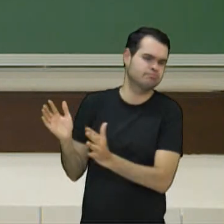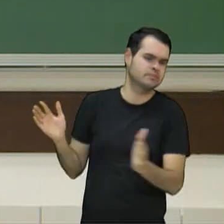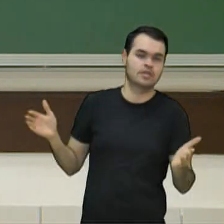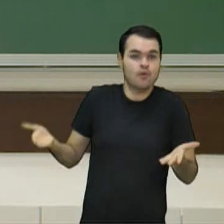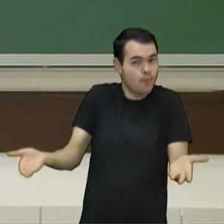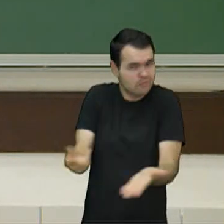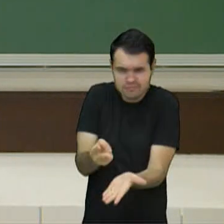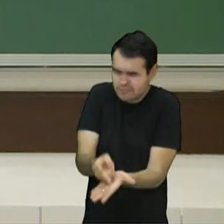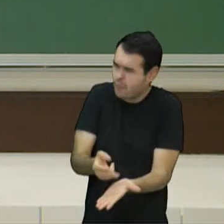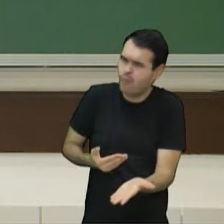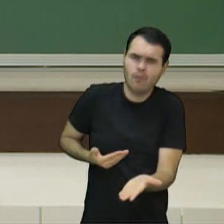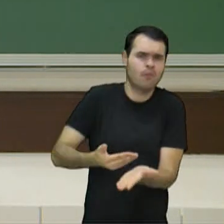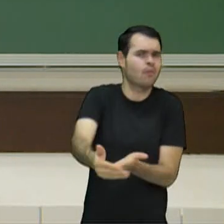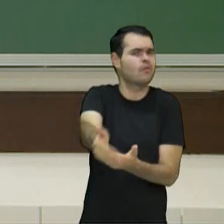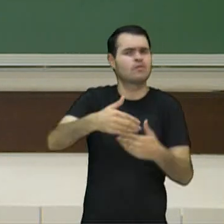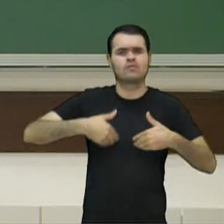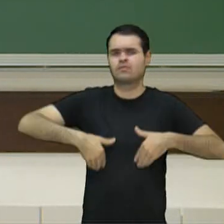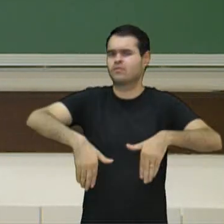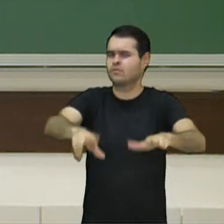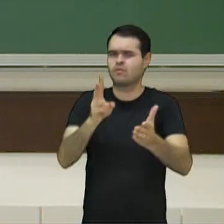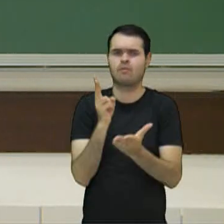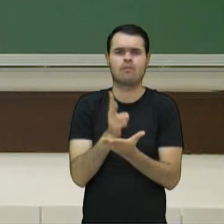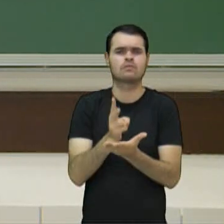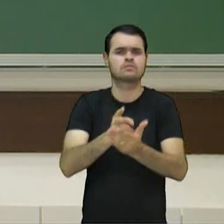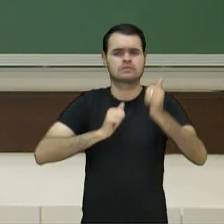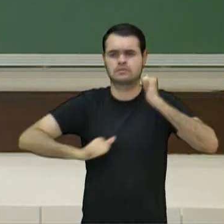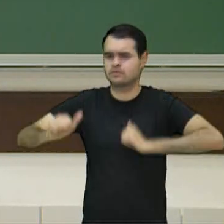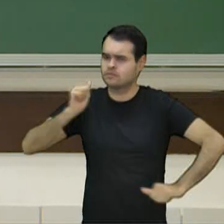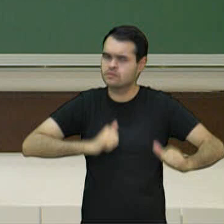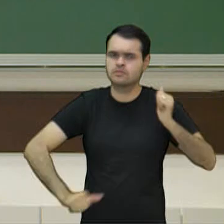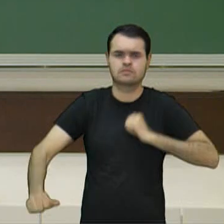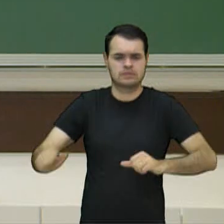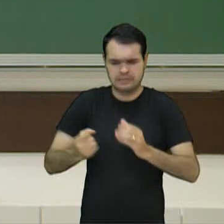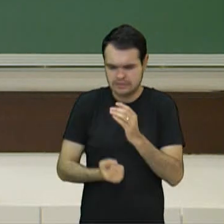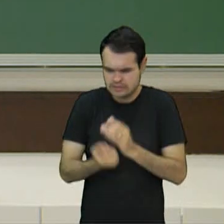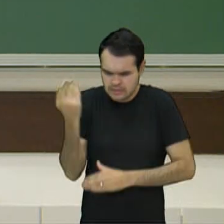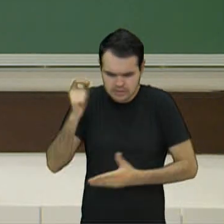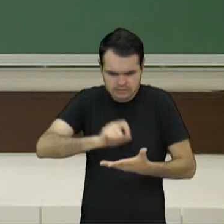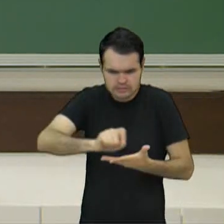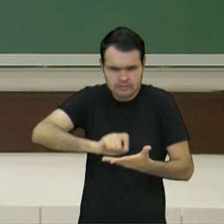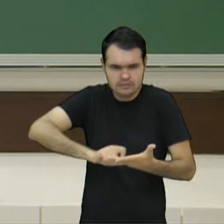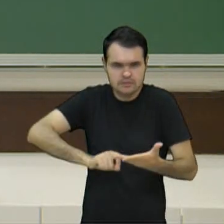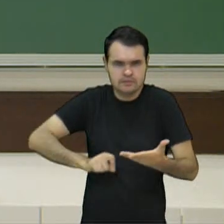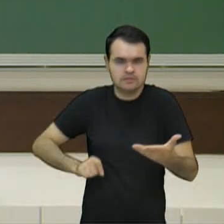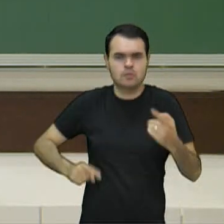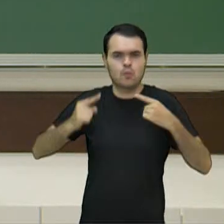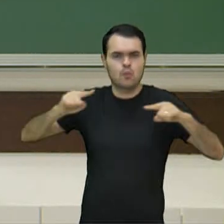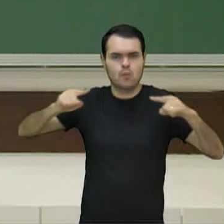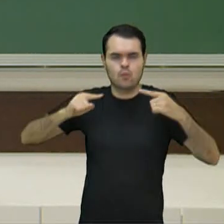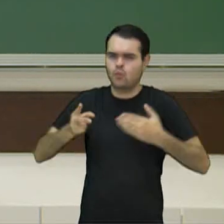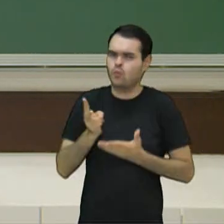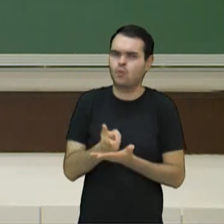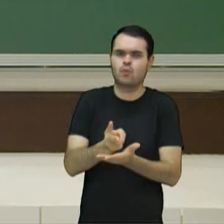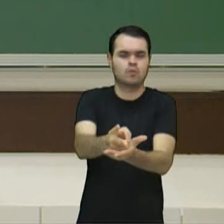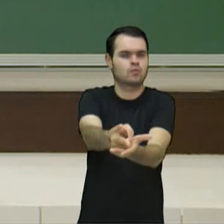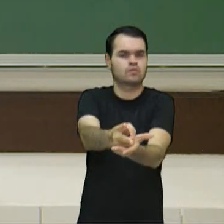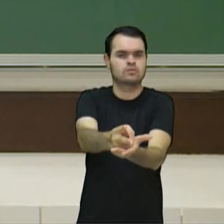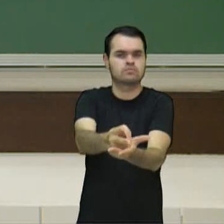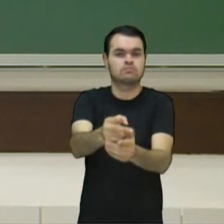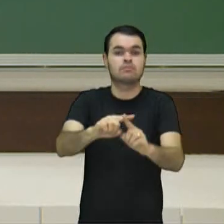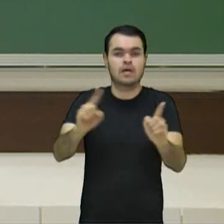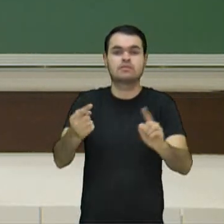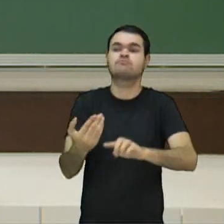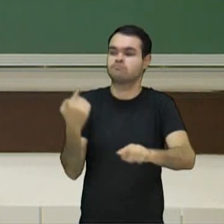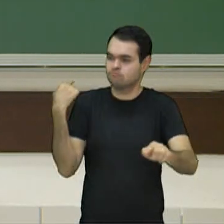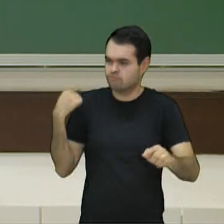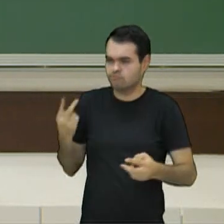gente, trabalhando, continua atuando, continua compondo, né? Mas desde então ela foi considerada a